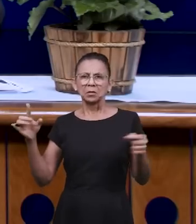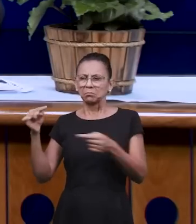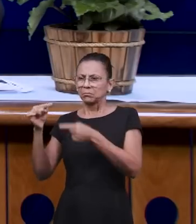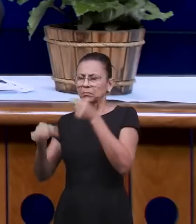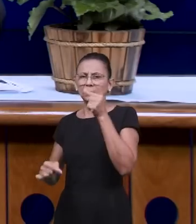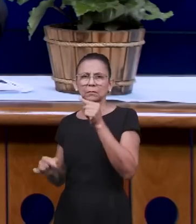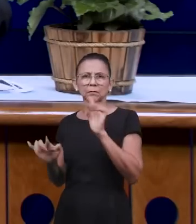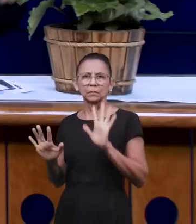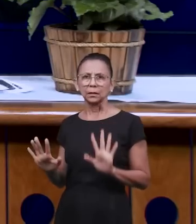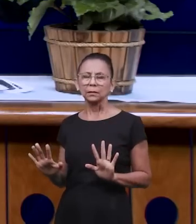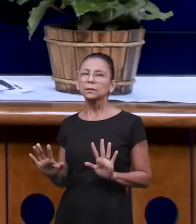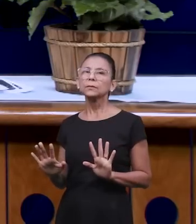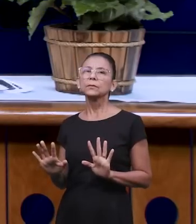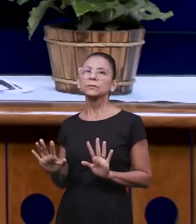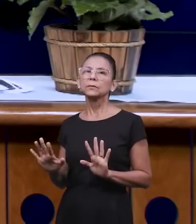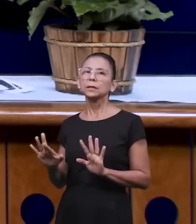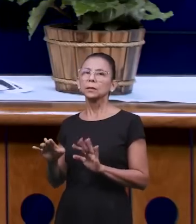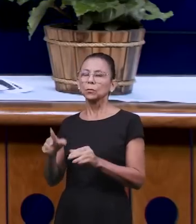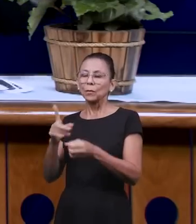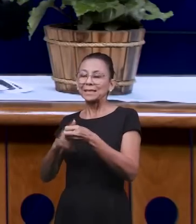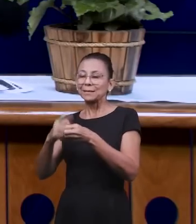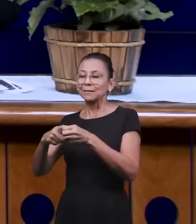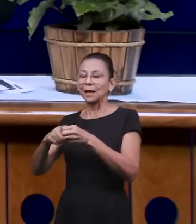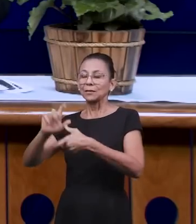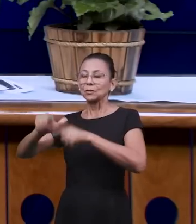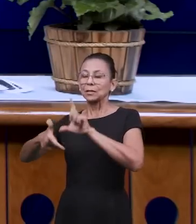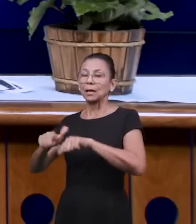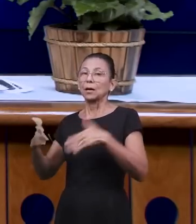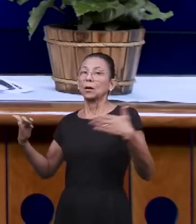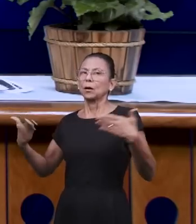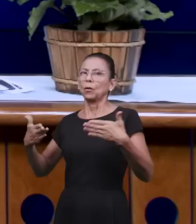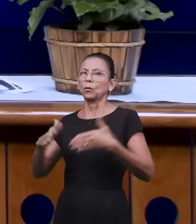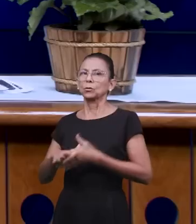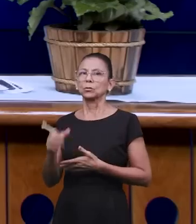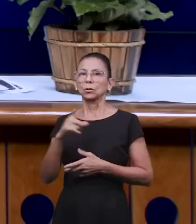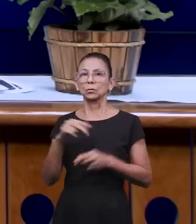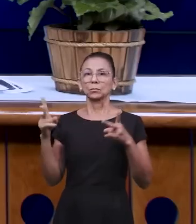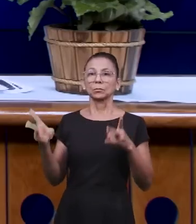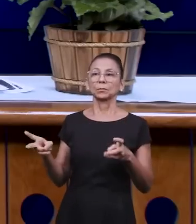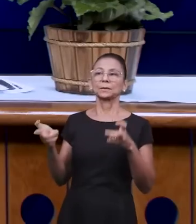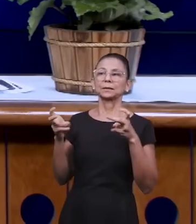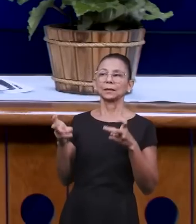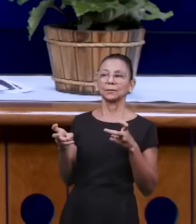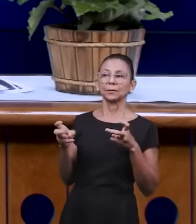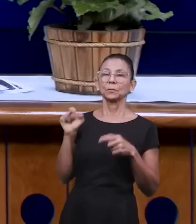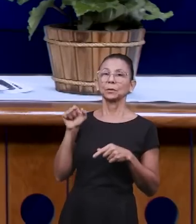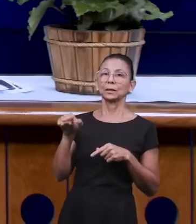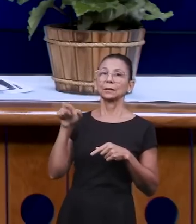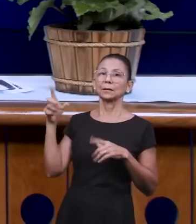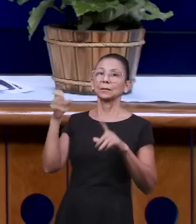esta parábola da figueira. A figueira